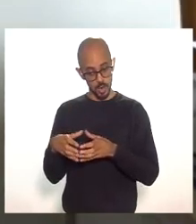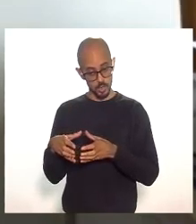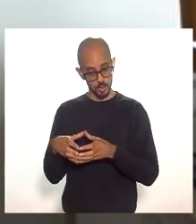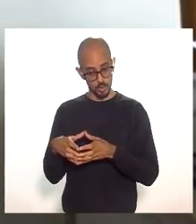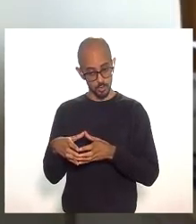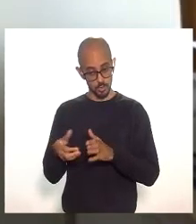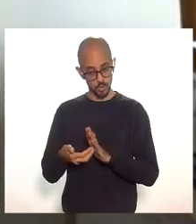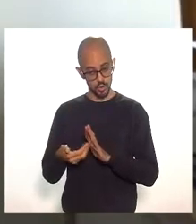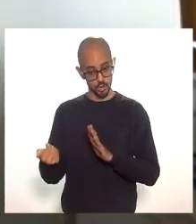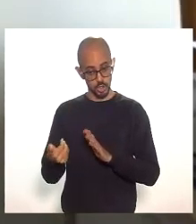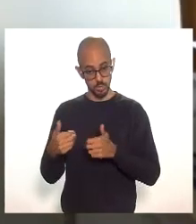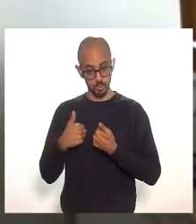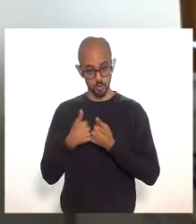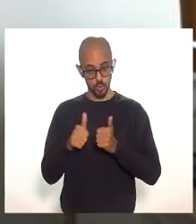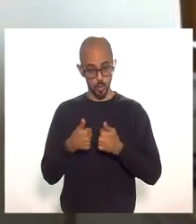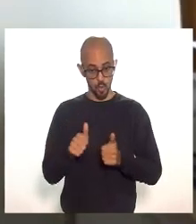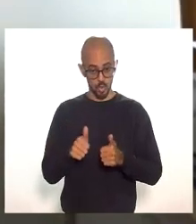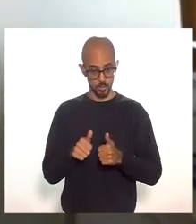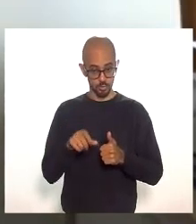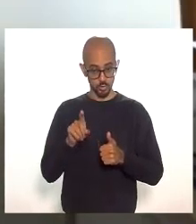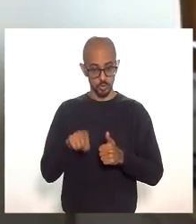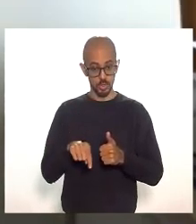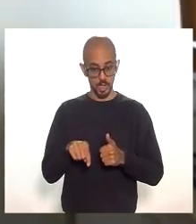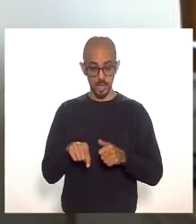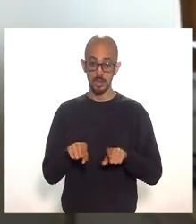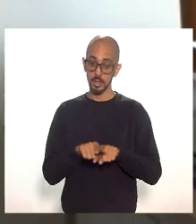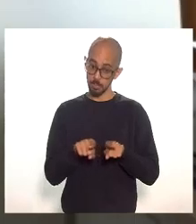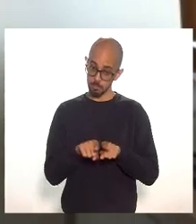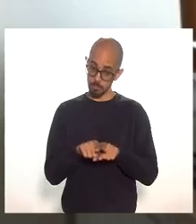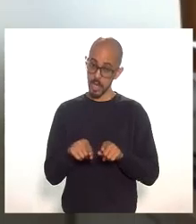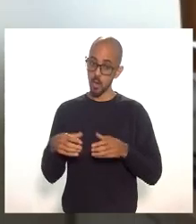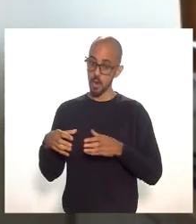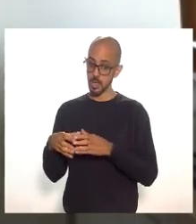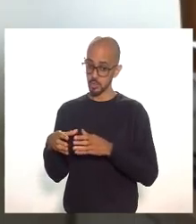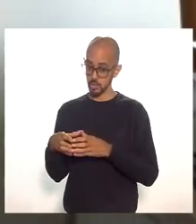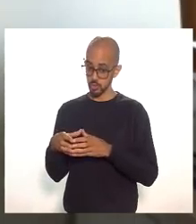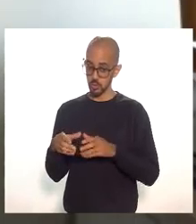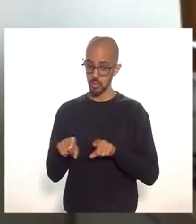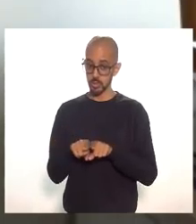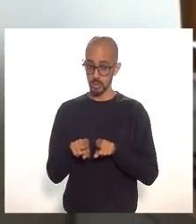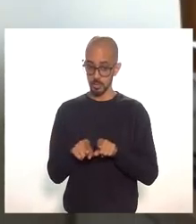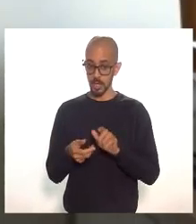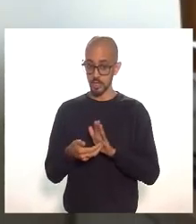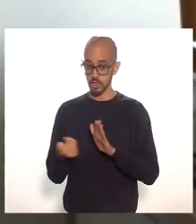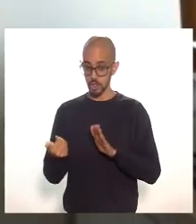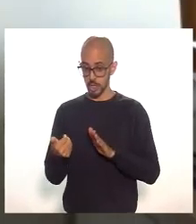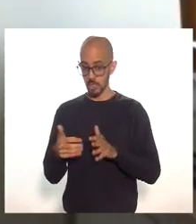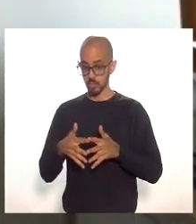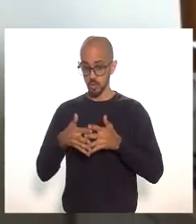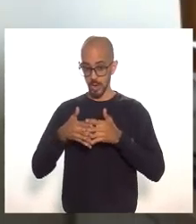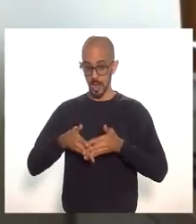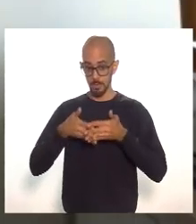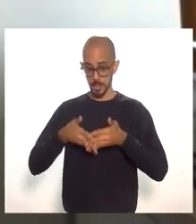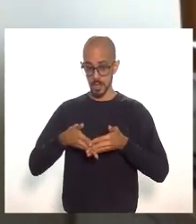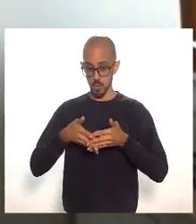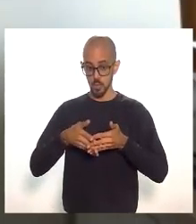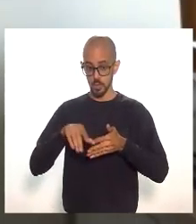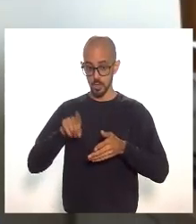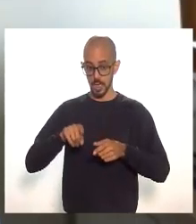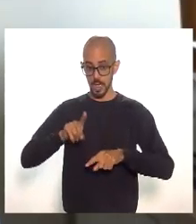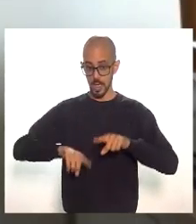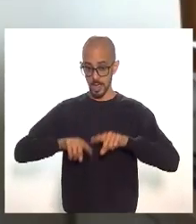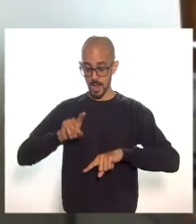excluiu o ônibus, que é transporte coletivo, e excluiu o caminhão, que é transporte de